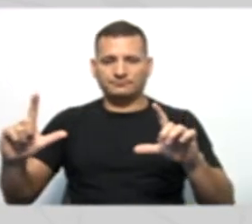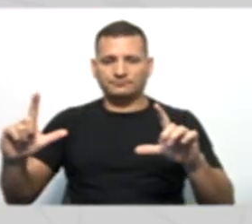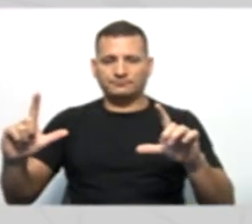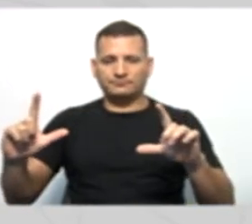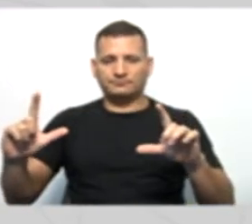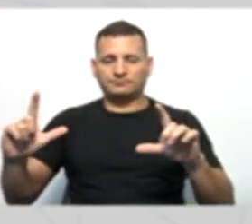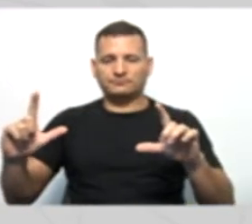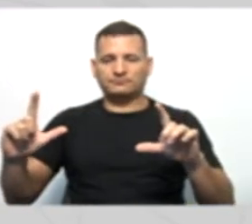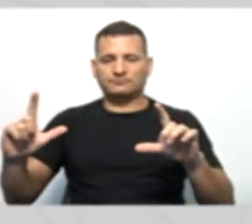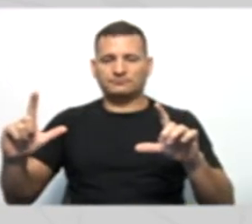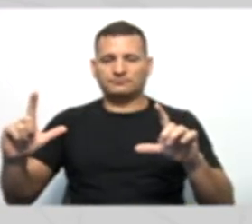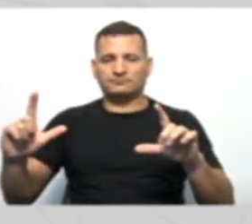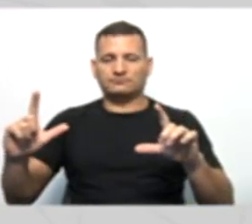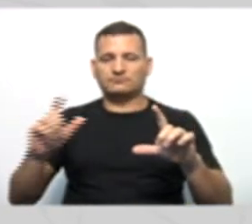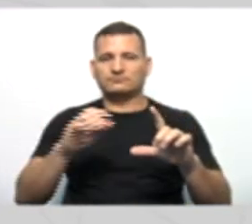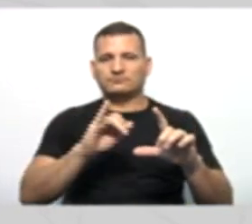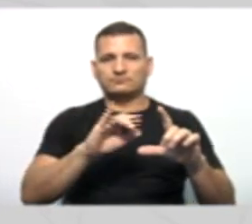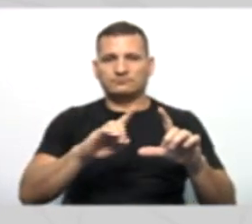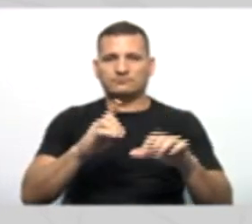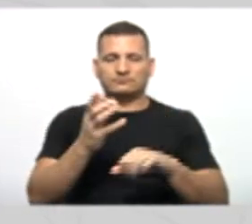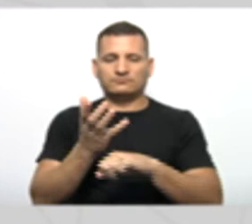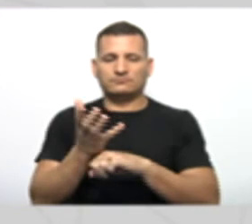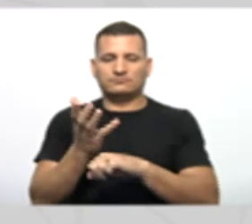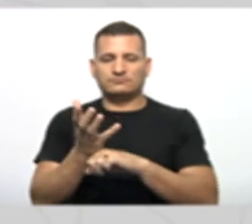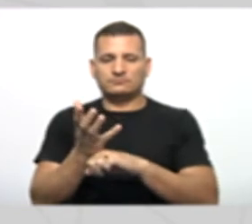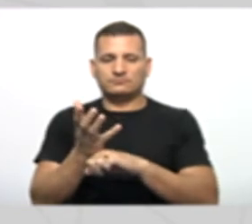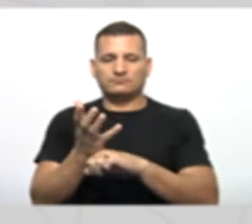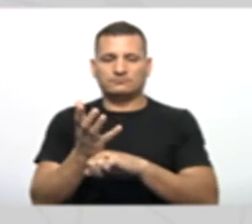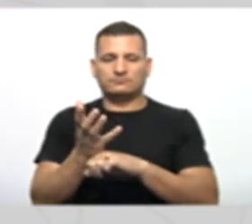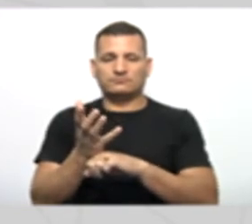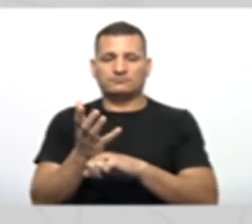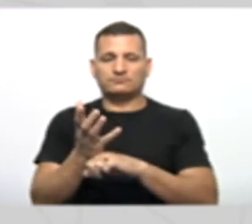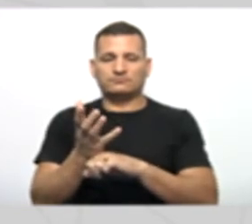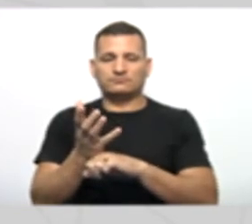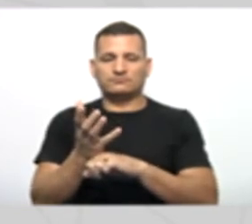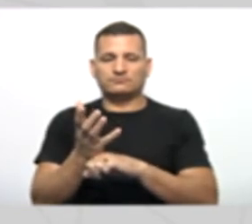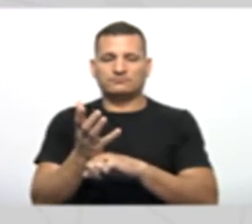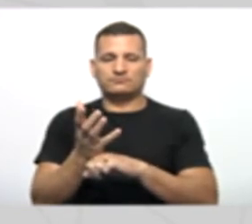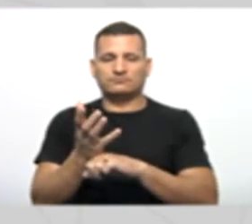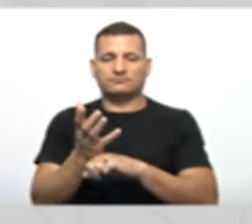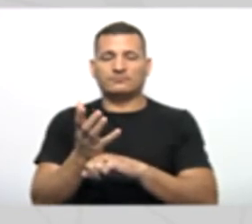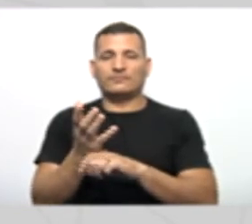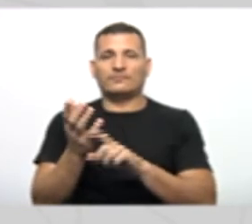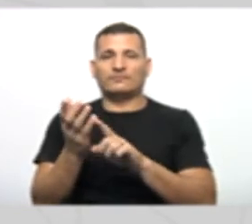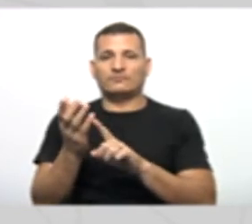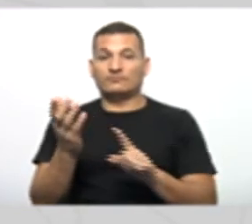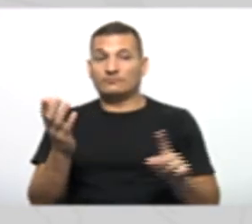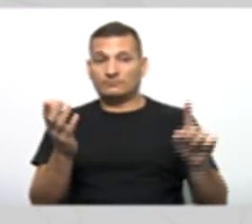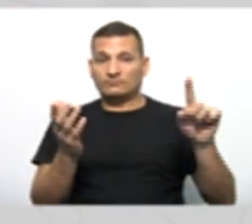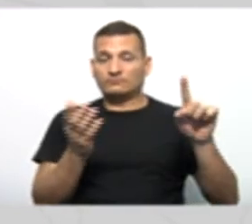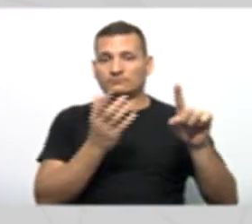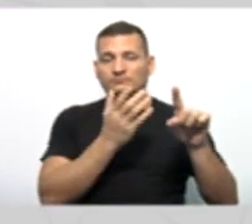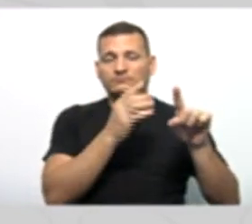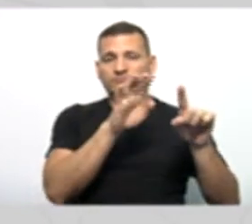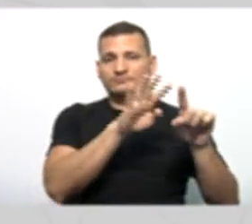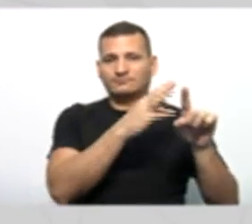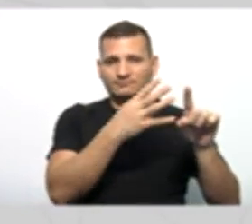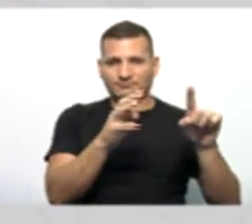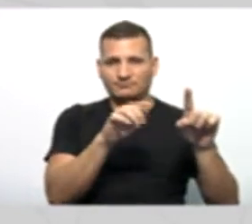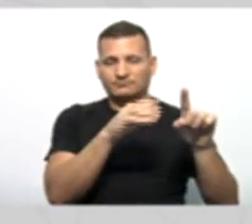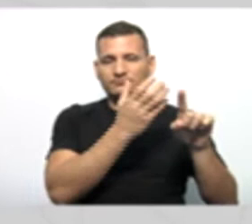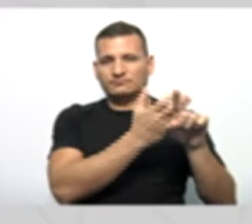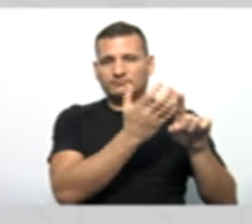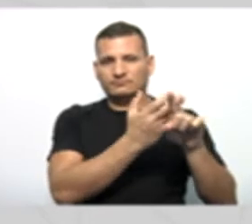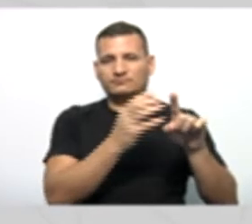esse atributo, ID disciplina, ele vai fazer referência lá na tabela disciplinas, e qual campo que ele vai trabalhar